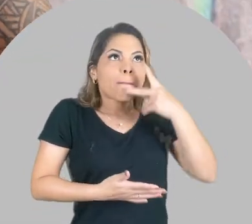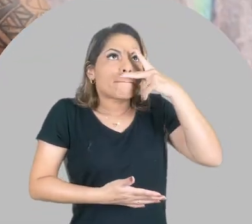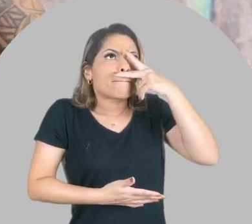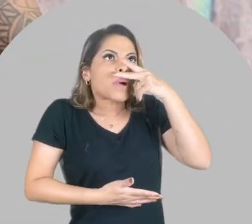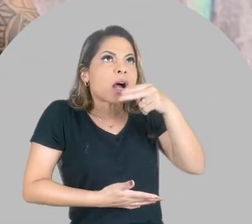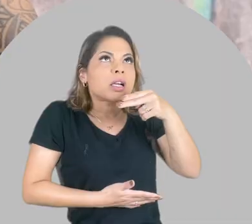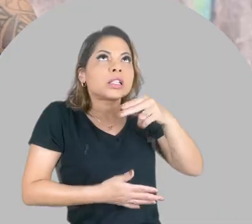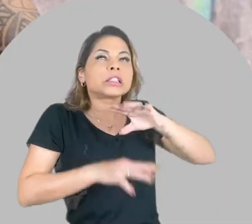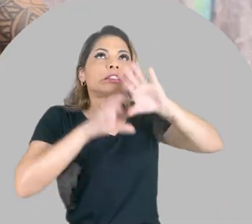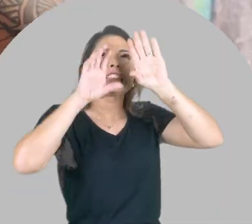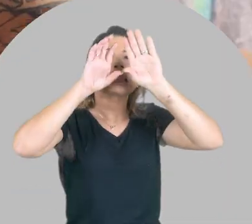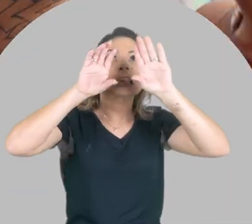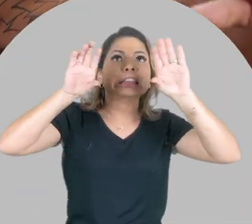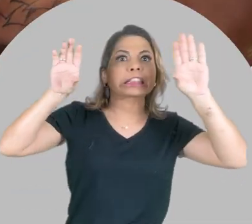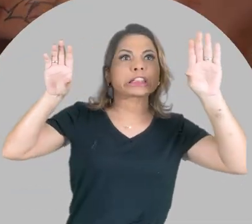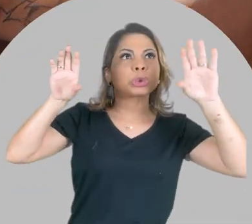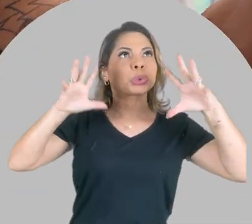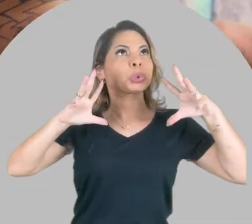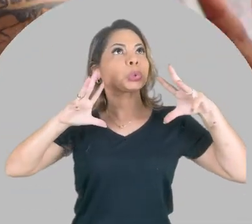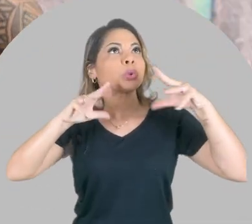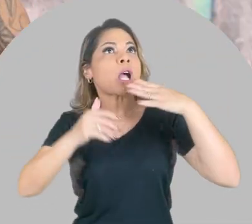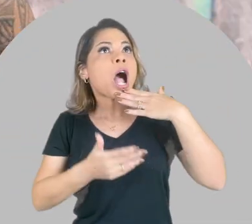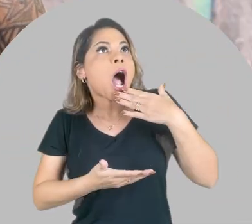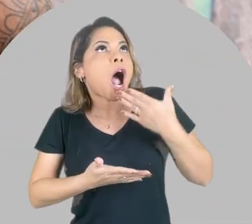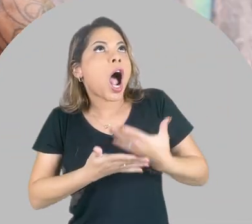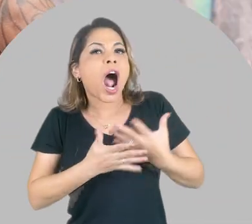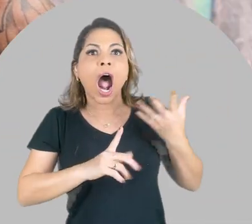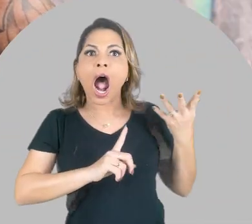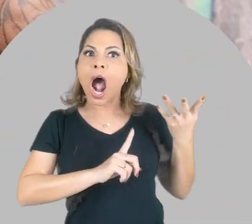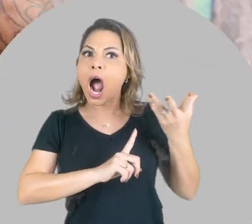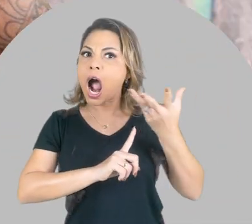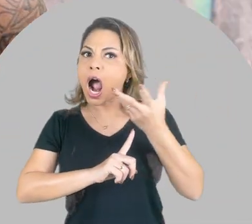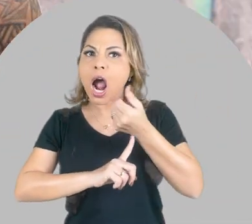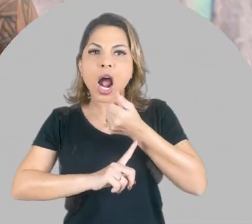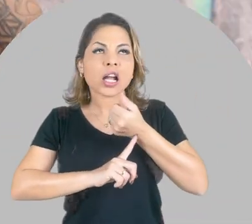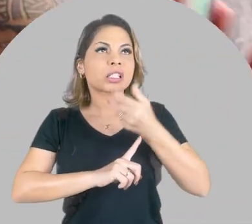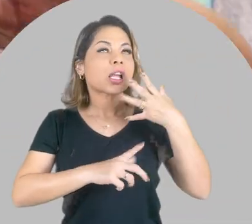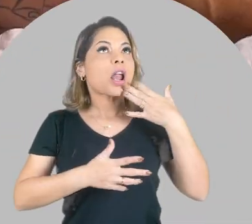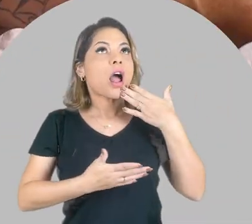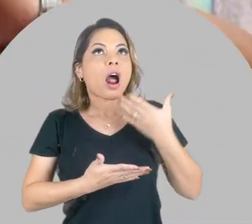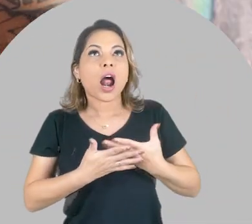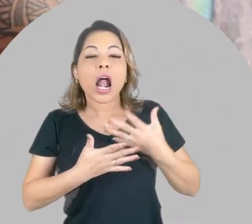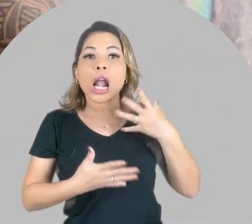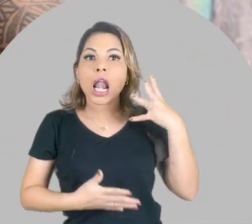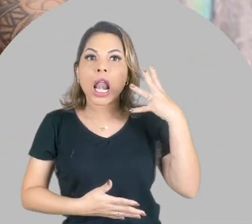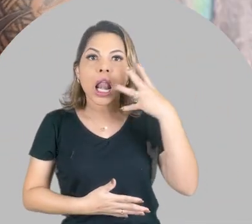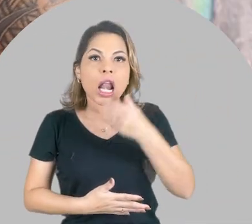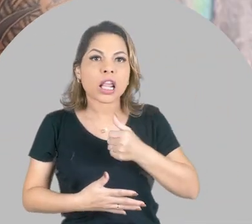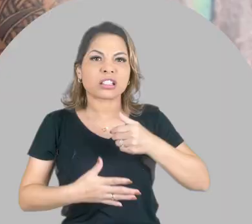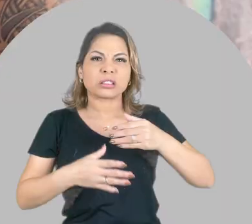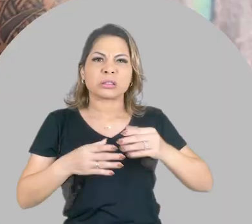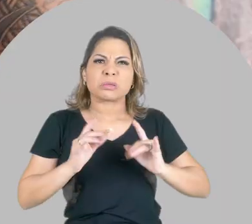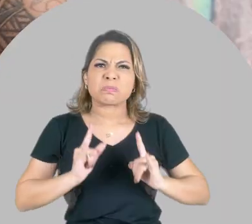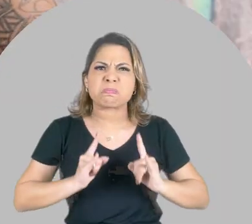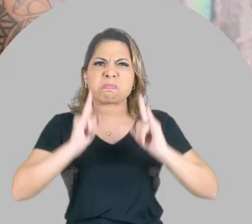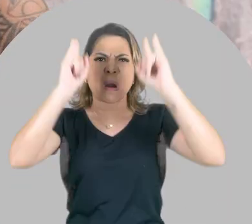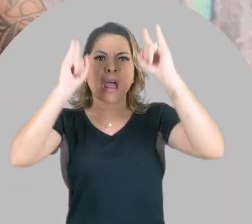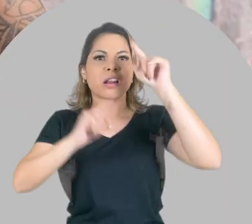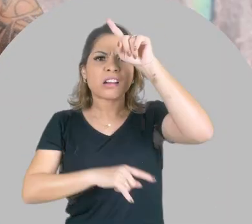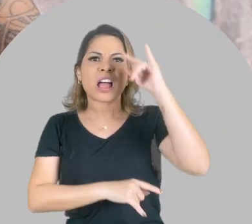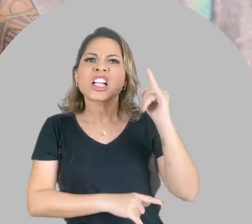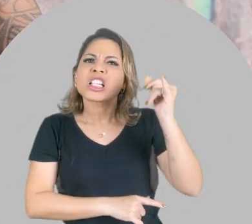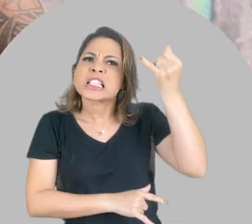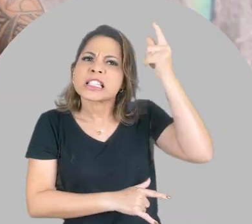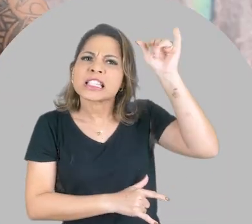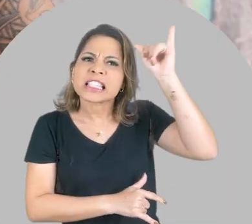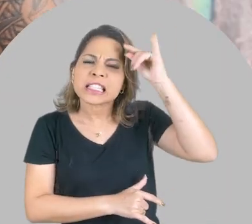andando dentro do MASP, a céu aberto. Tudo pro cara era obra de arte, meu amigo. E era só pichação cabulosa, prédio de cima a baixo, São